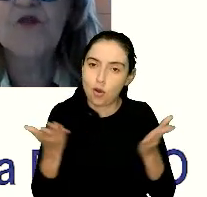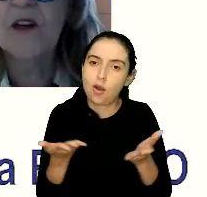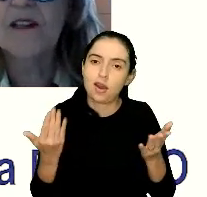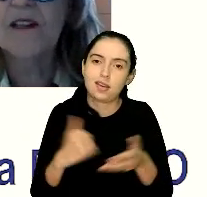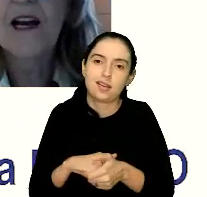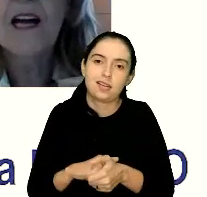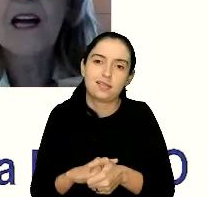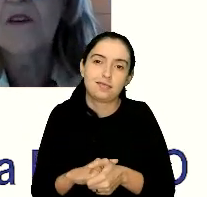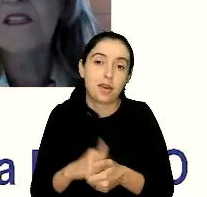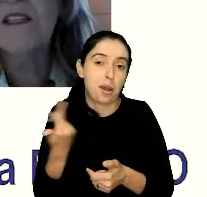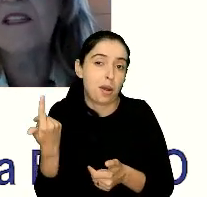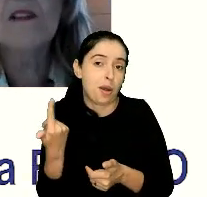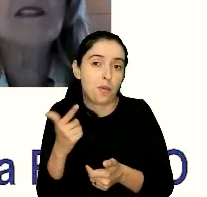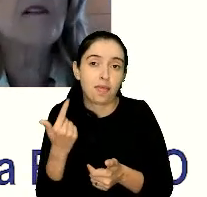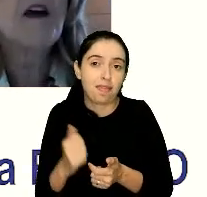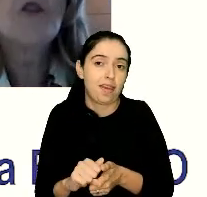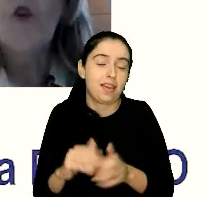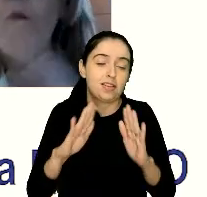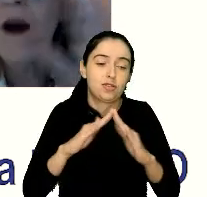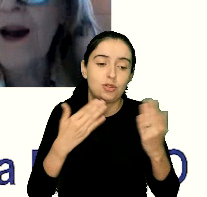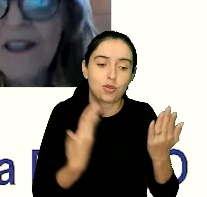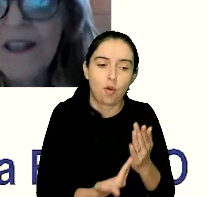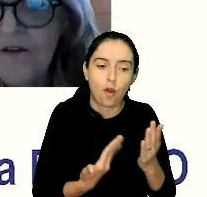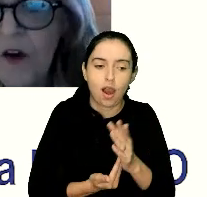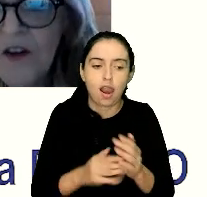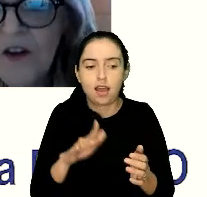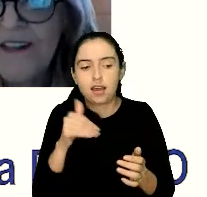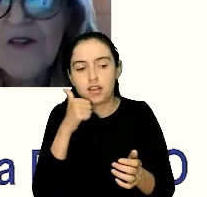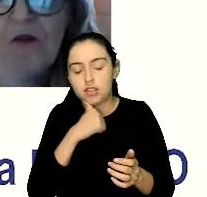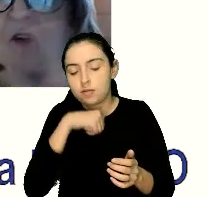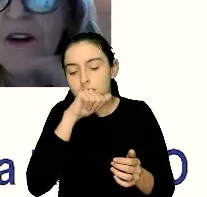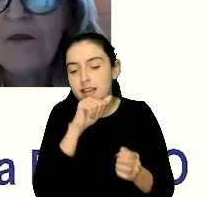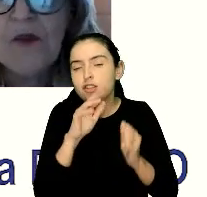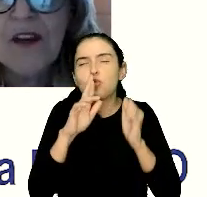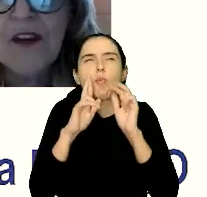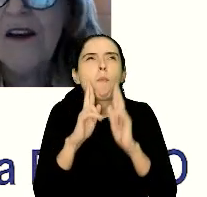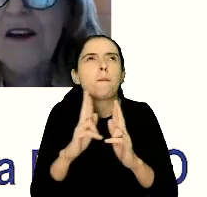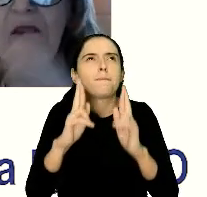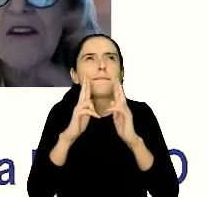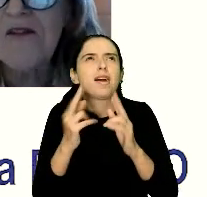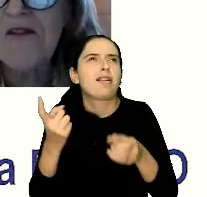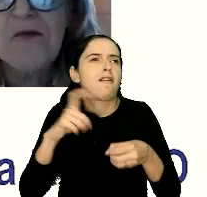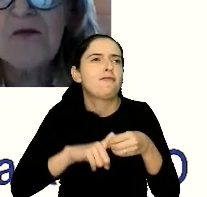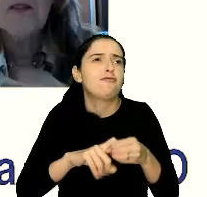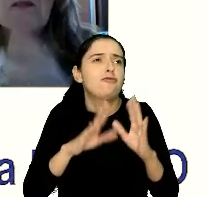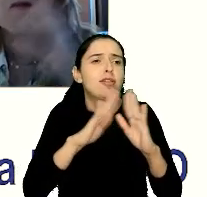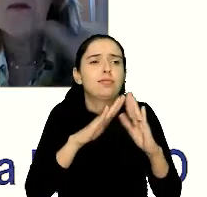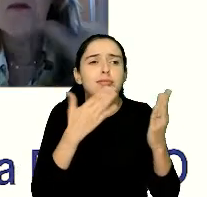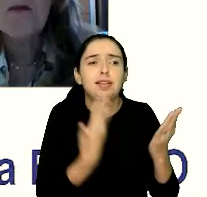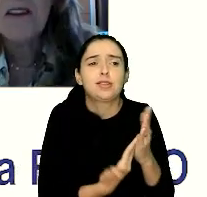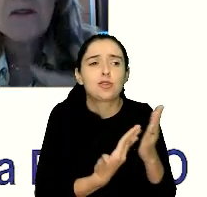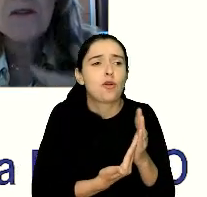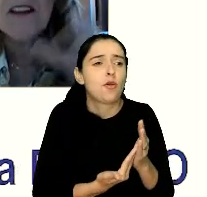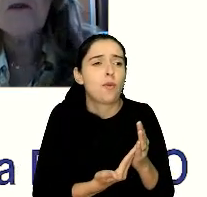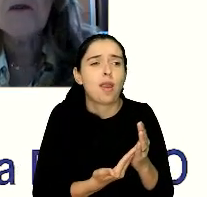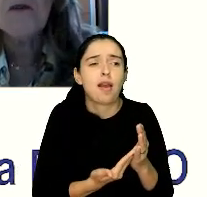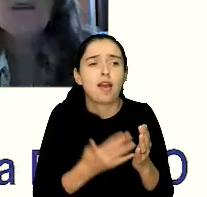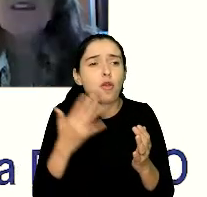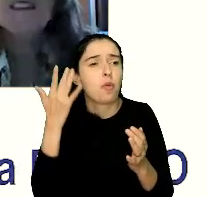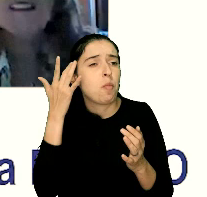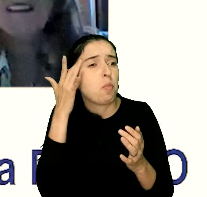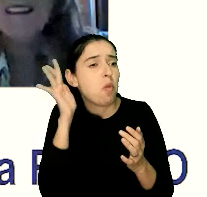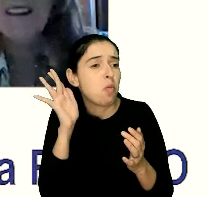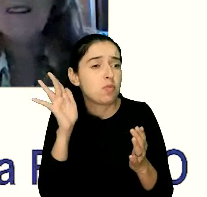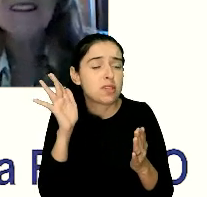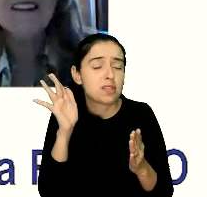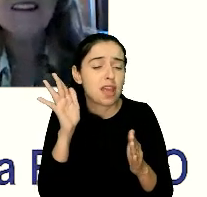não tem escola, as mães estão assim, tomara que volte essa escola, porque realmente eu não estou dando conta de cuidar do